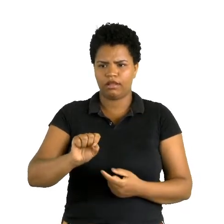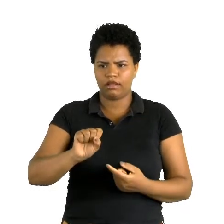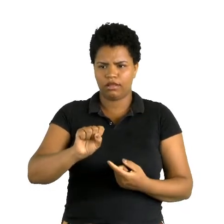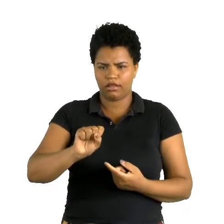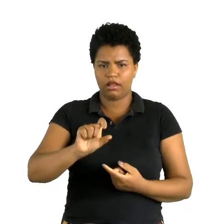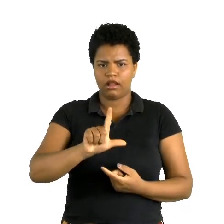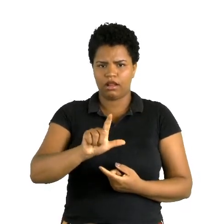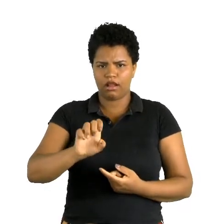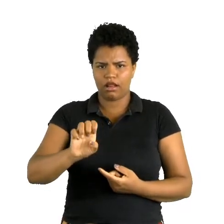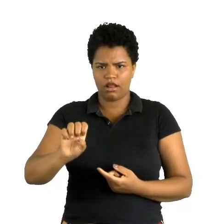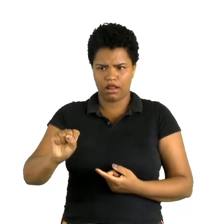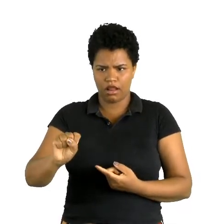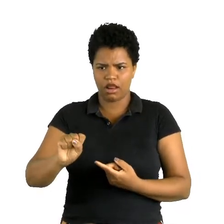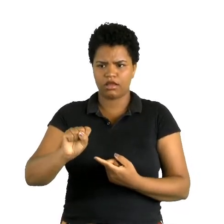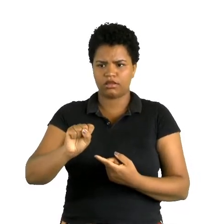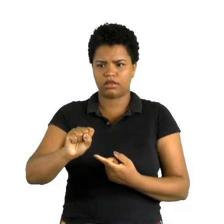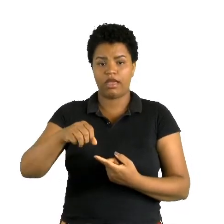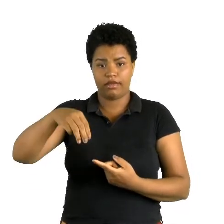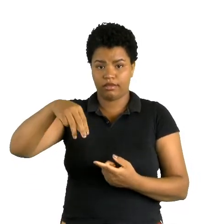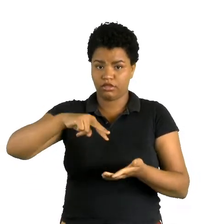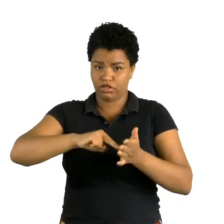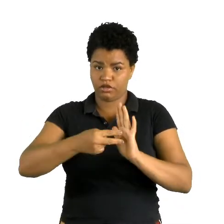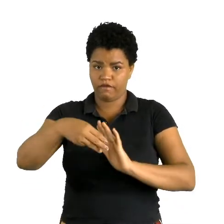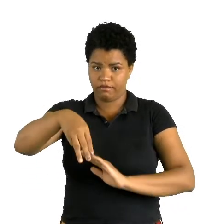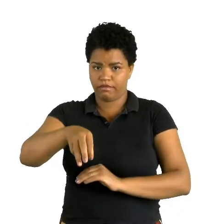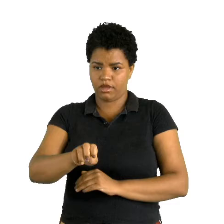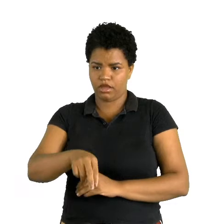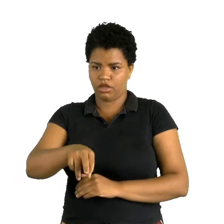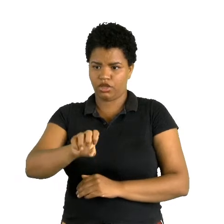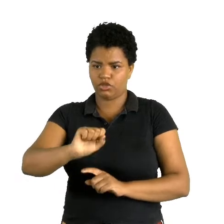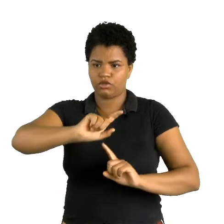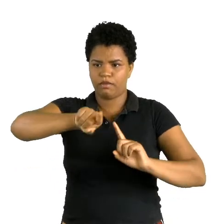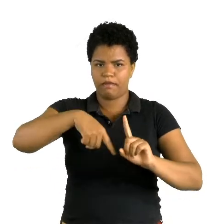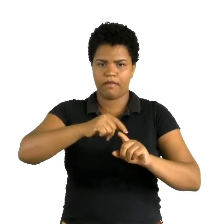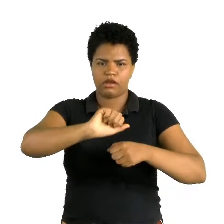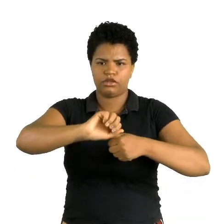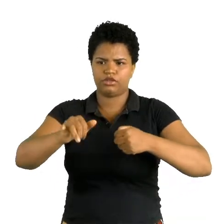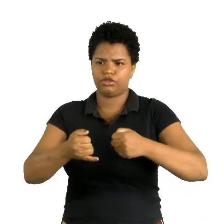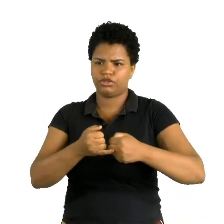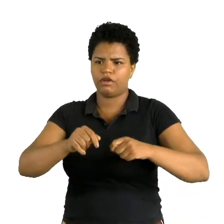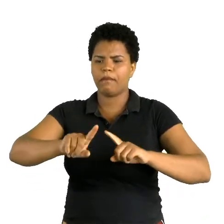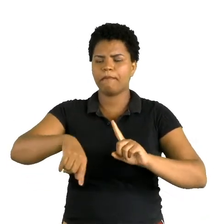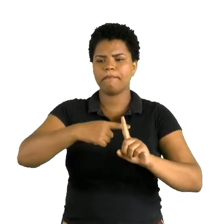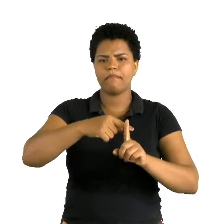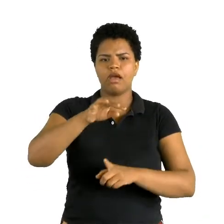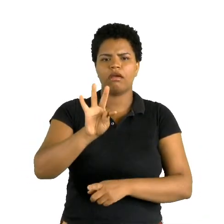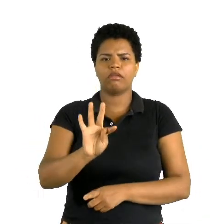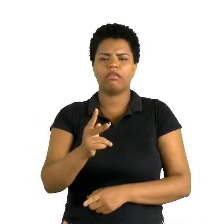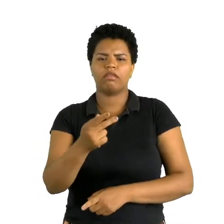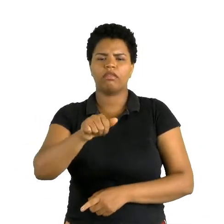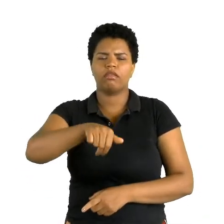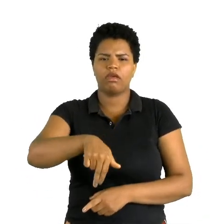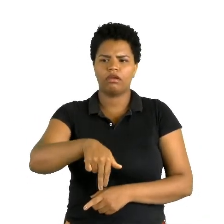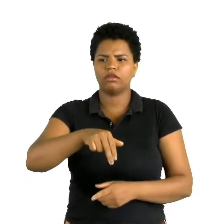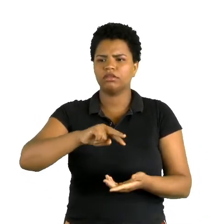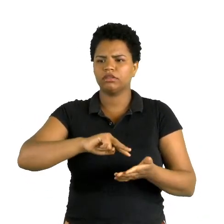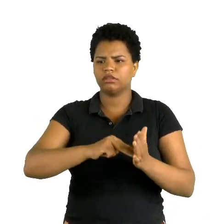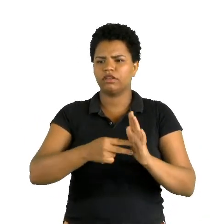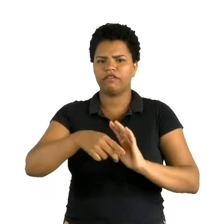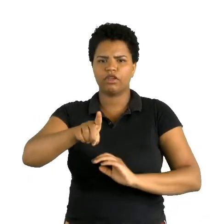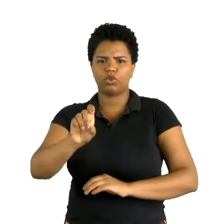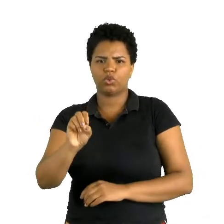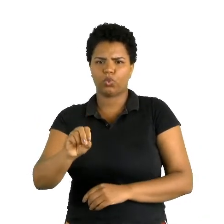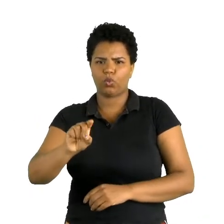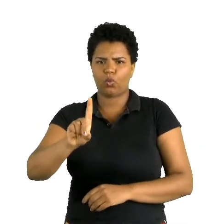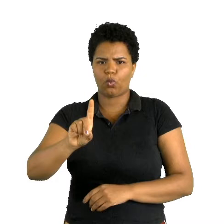adjetivo e mais o than. Aqui a gente já pega, já aplica, já acrescenta uma outra partículazinha, uma